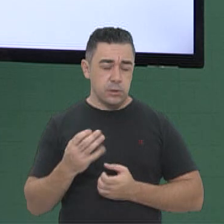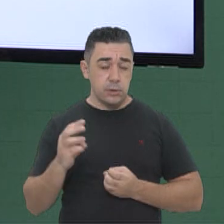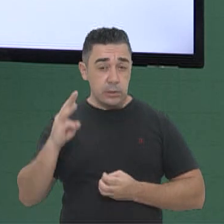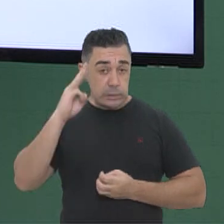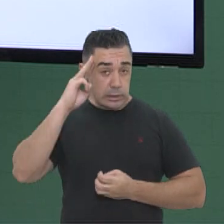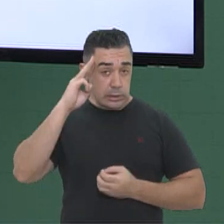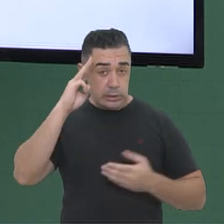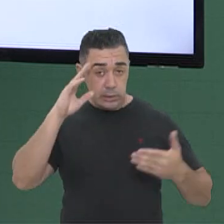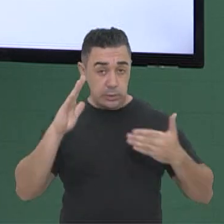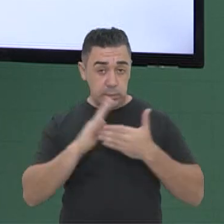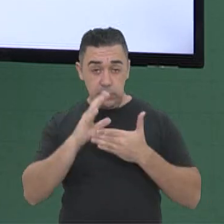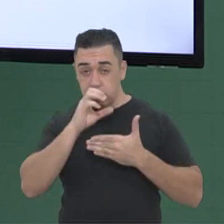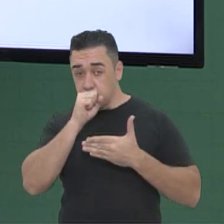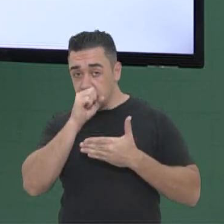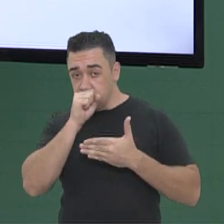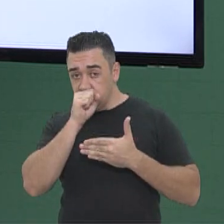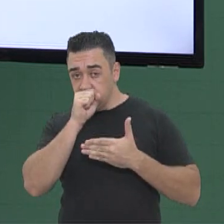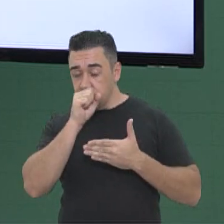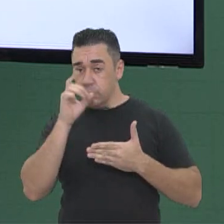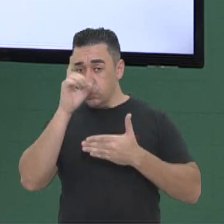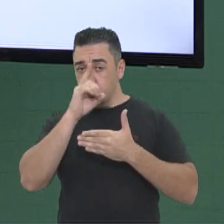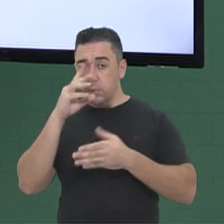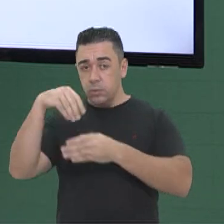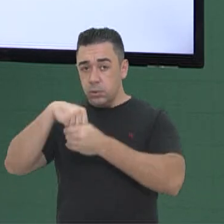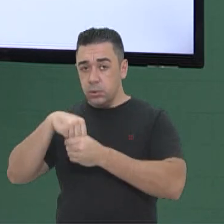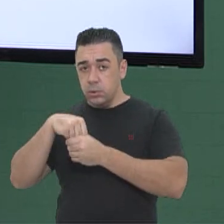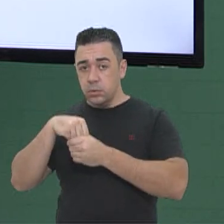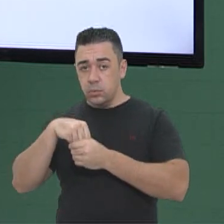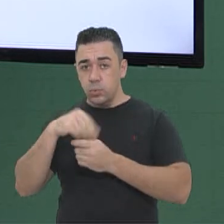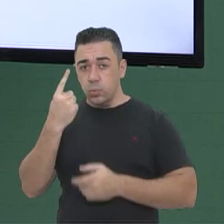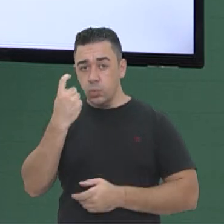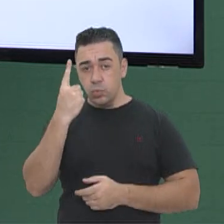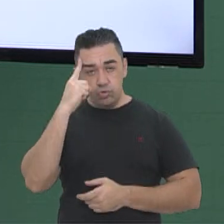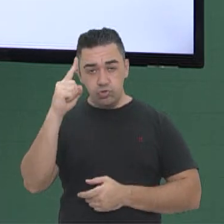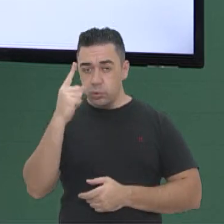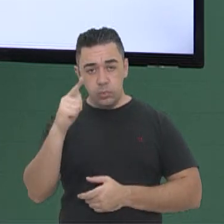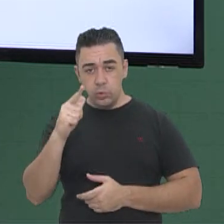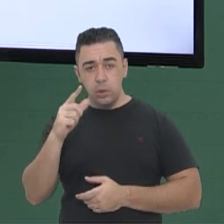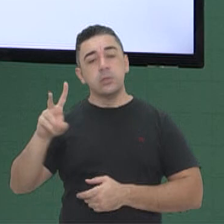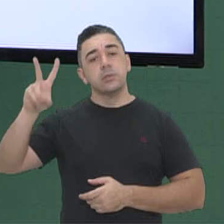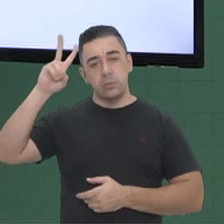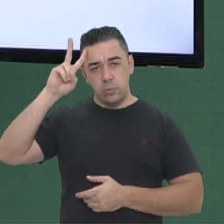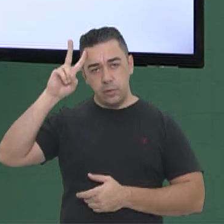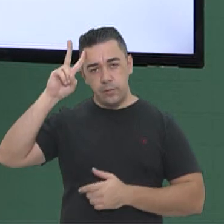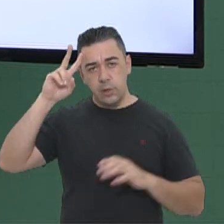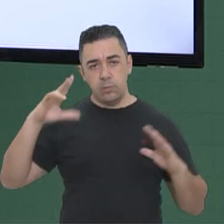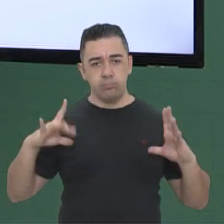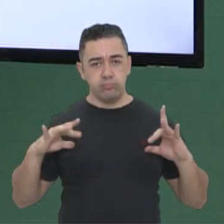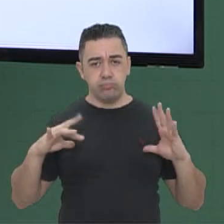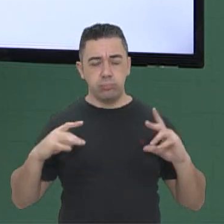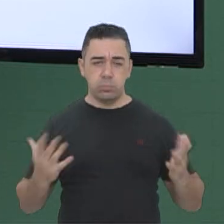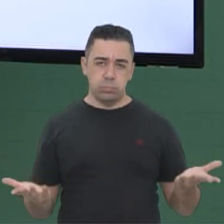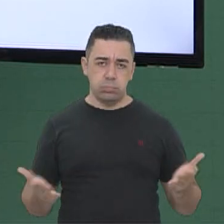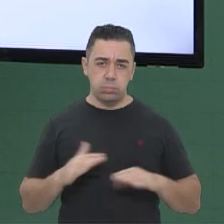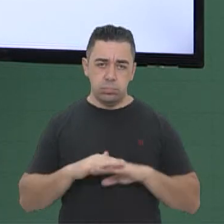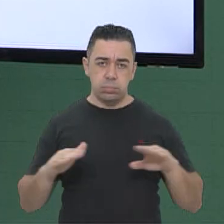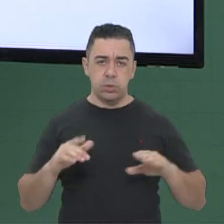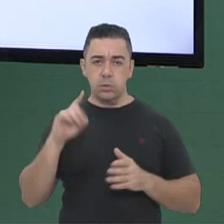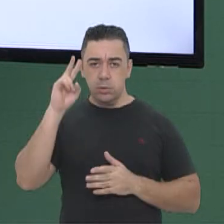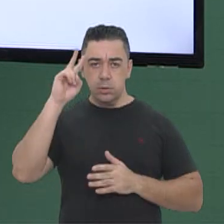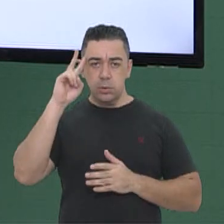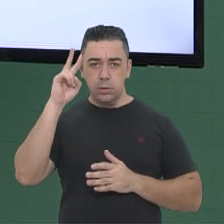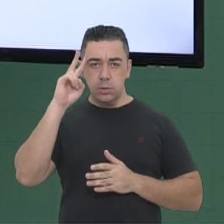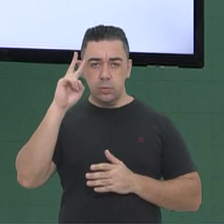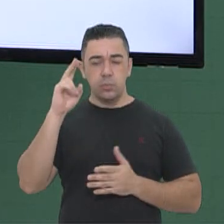terça a sábado, inclui domingo na informação abaixo, o único dia é a segunda-feira. O que é